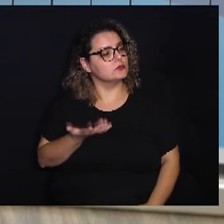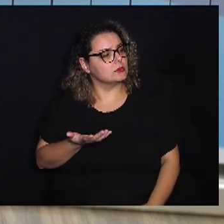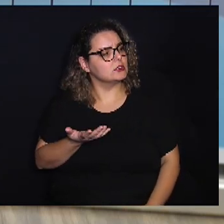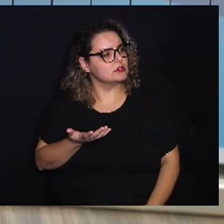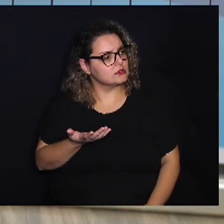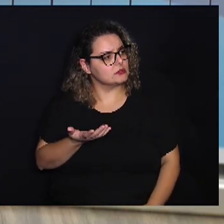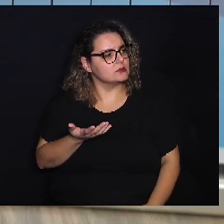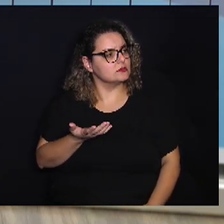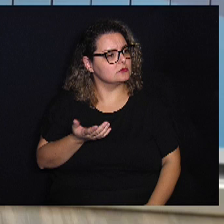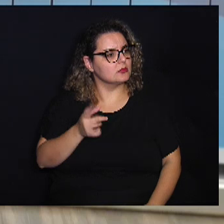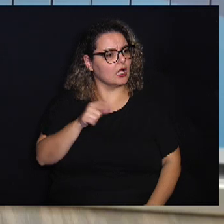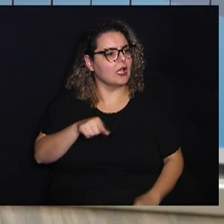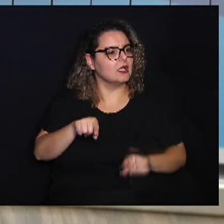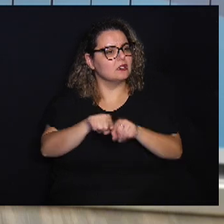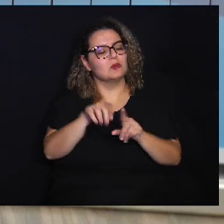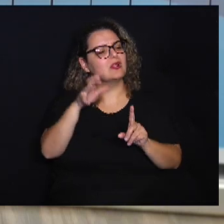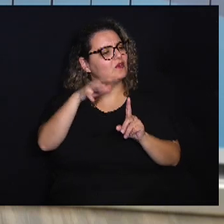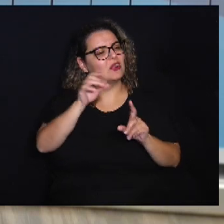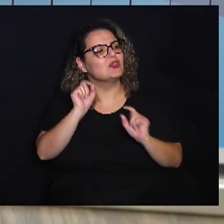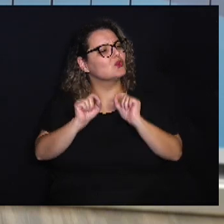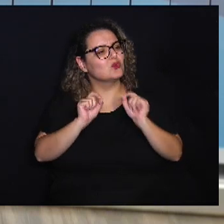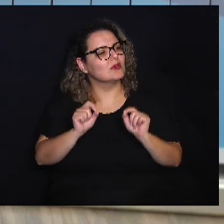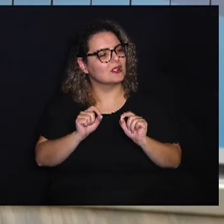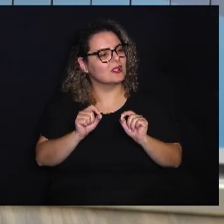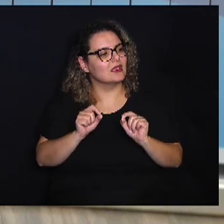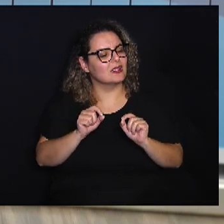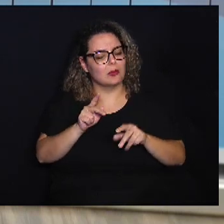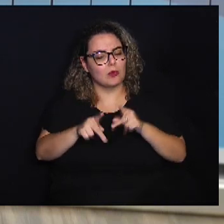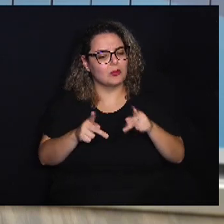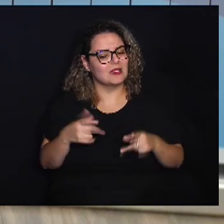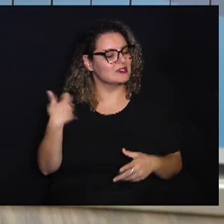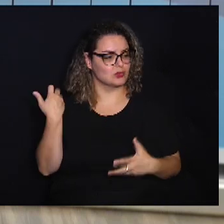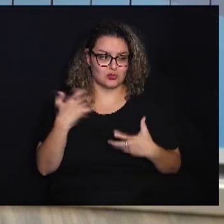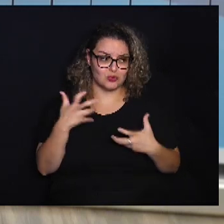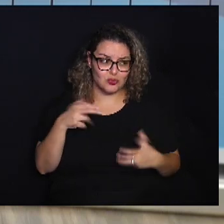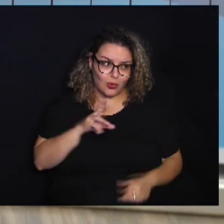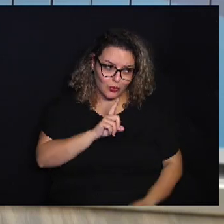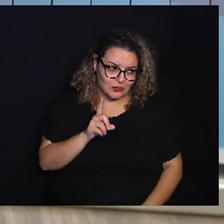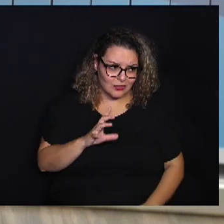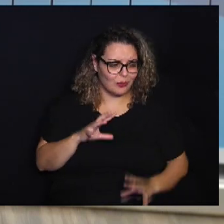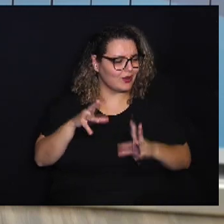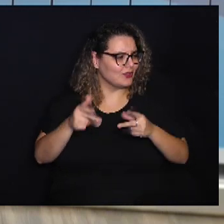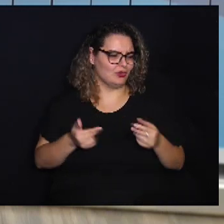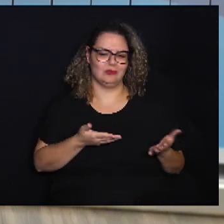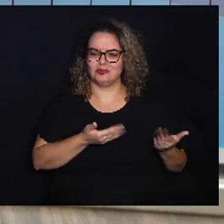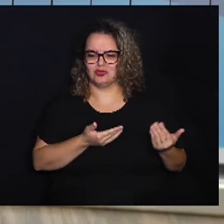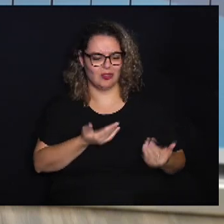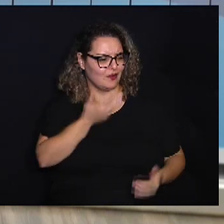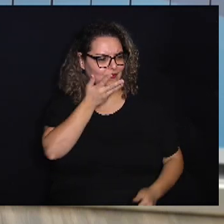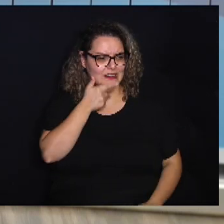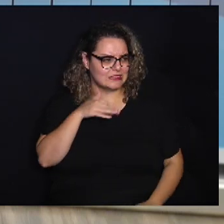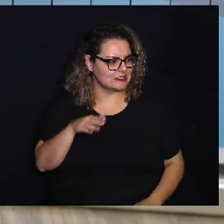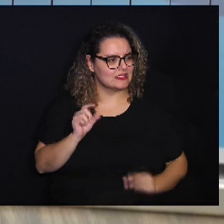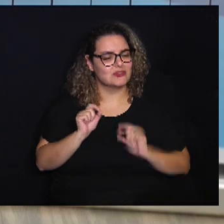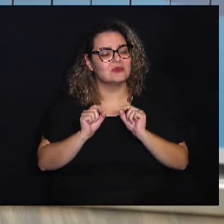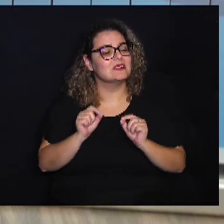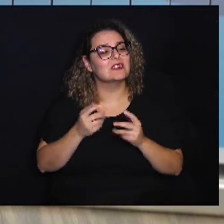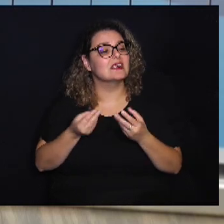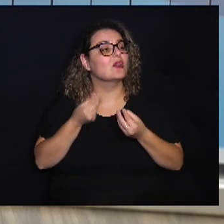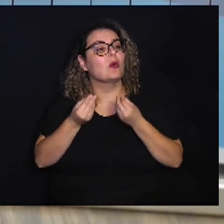E ela também afeta mais os idosos ou não? Ela afeta jovens, crianças? Como